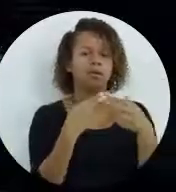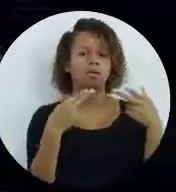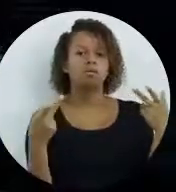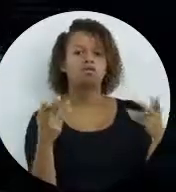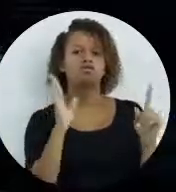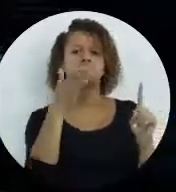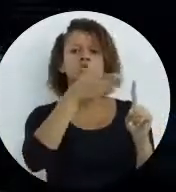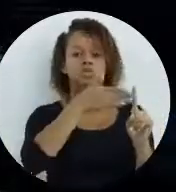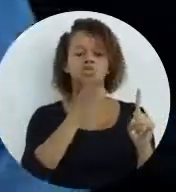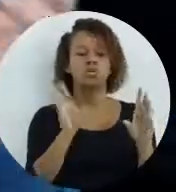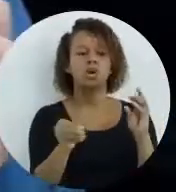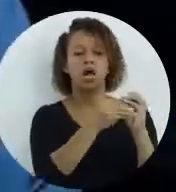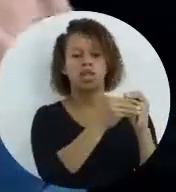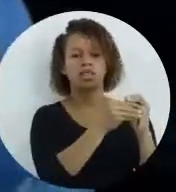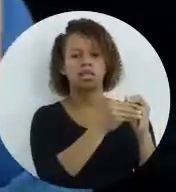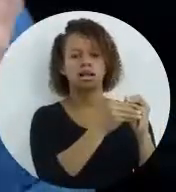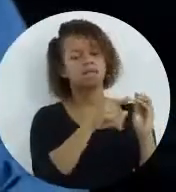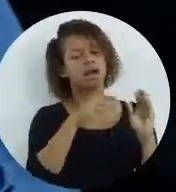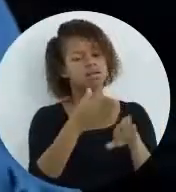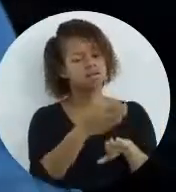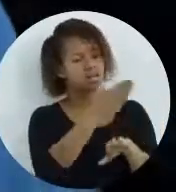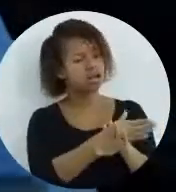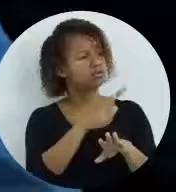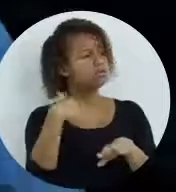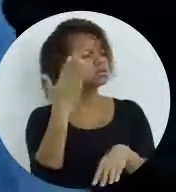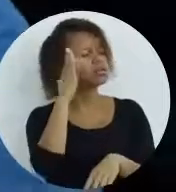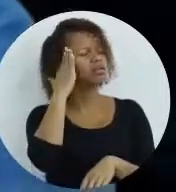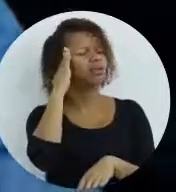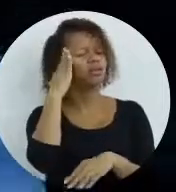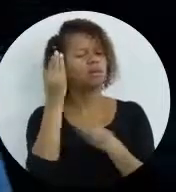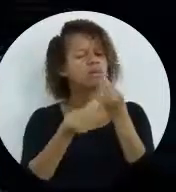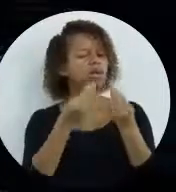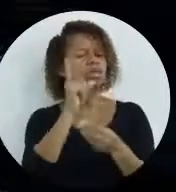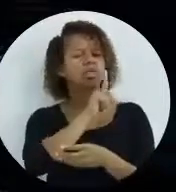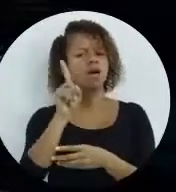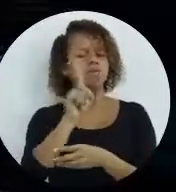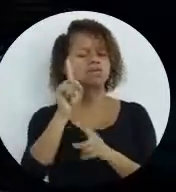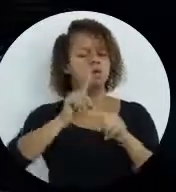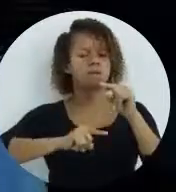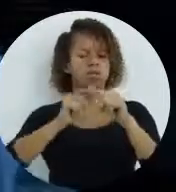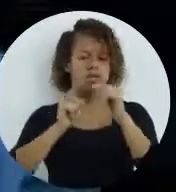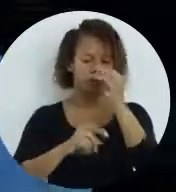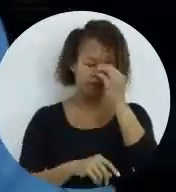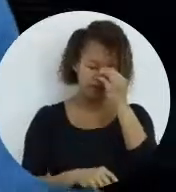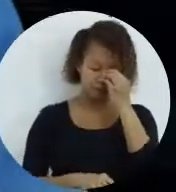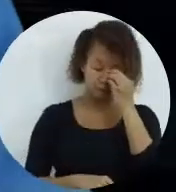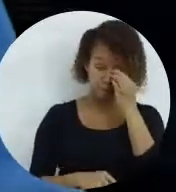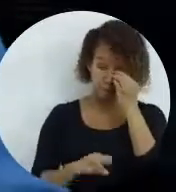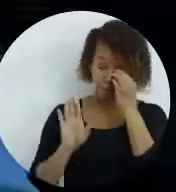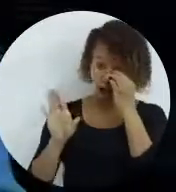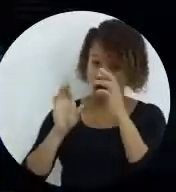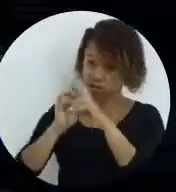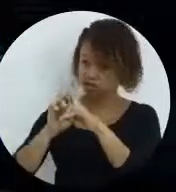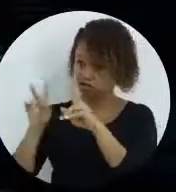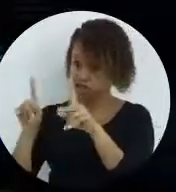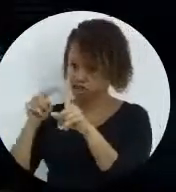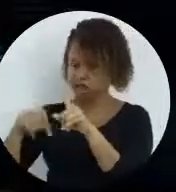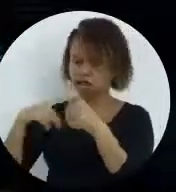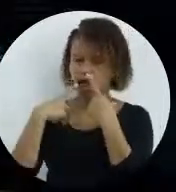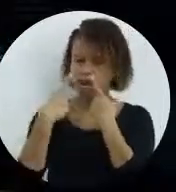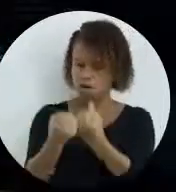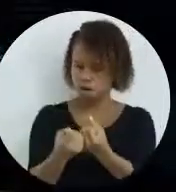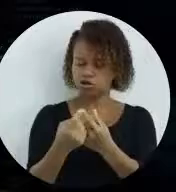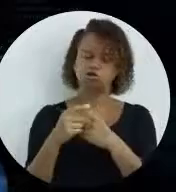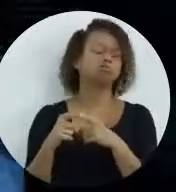algumas funções colocadas nela. Mas antes vamos entender o que não são objetos, para a gente poder diferenciar na